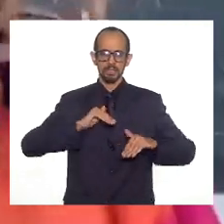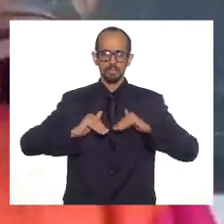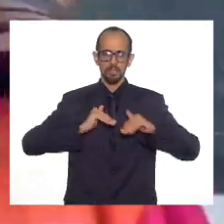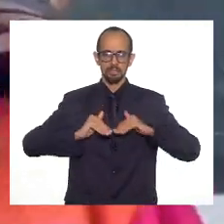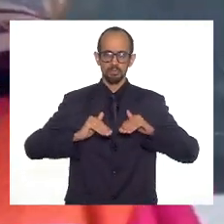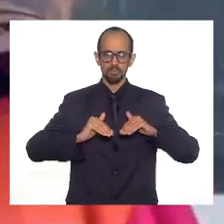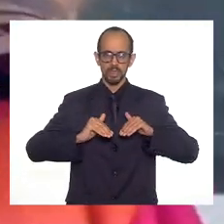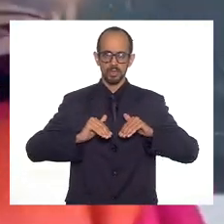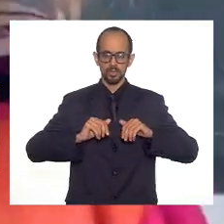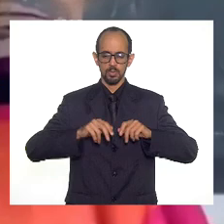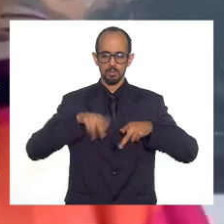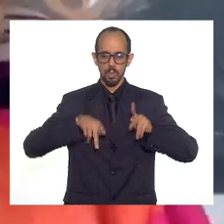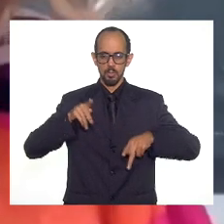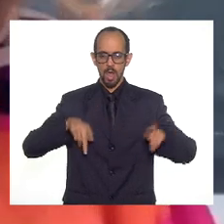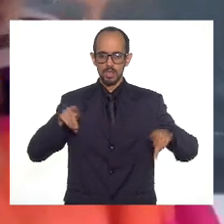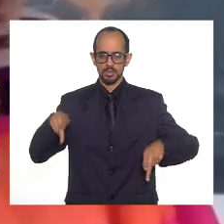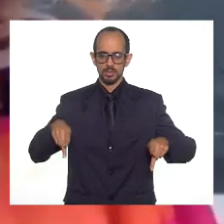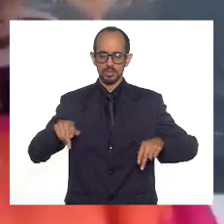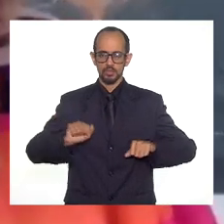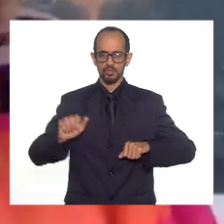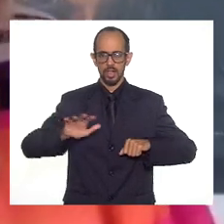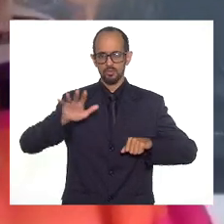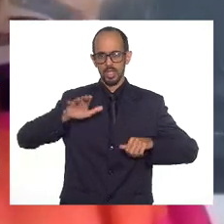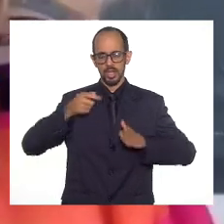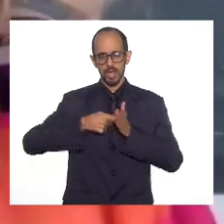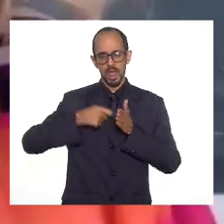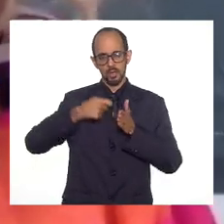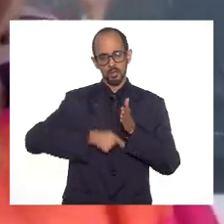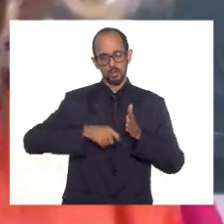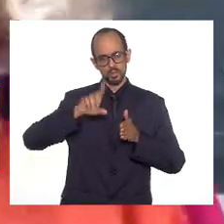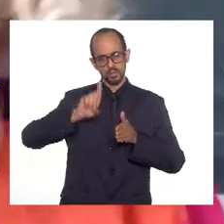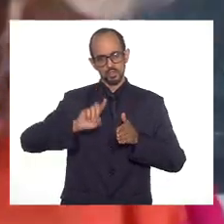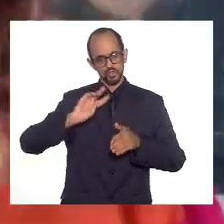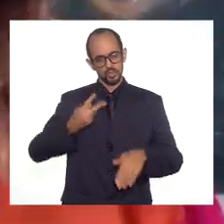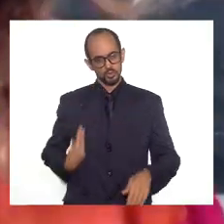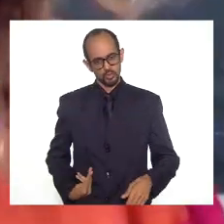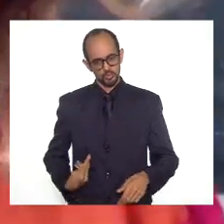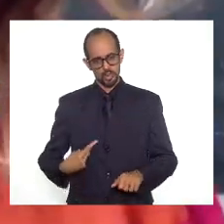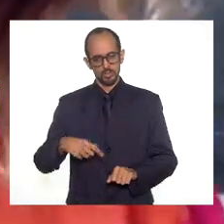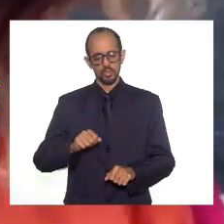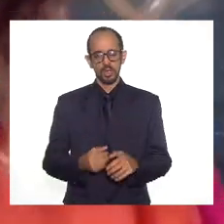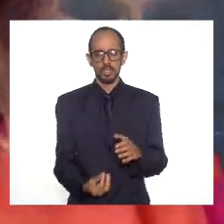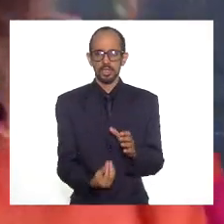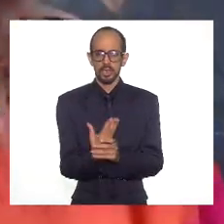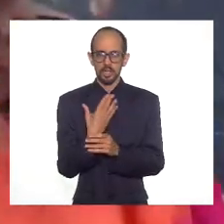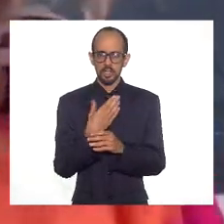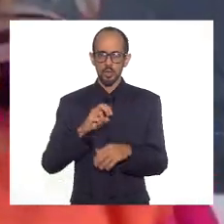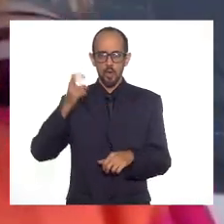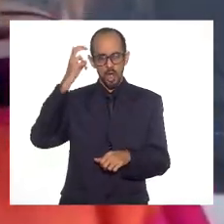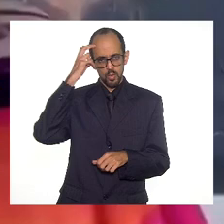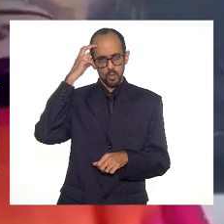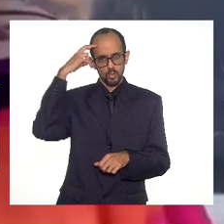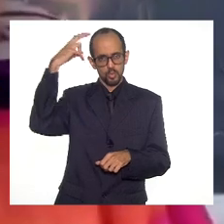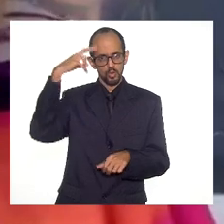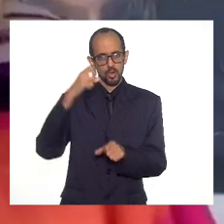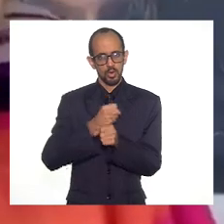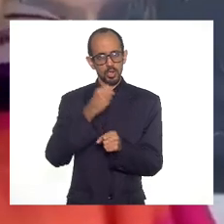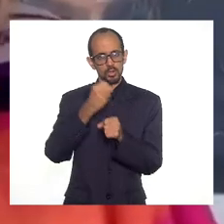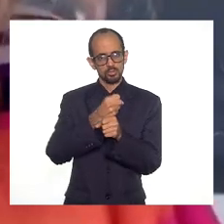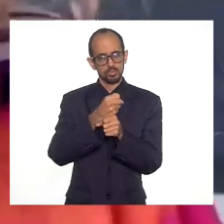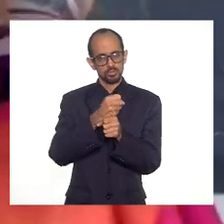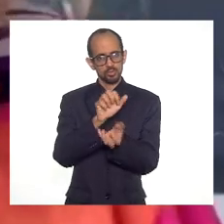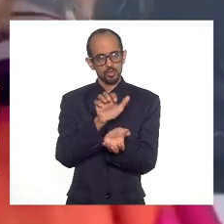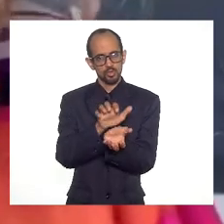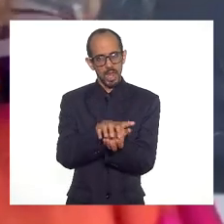favela e na luta pelos direitos humanos. Rumba criou, né, um militante da cultura, construiu o Centro Cultural do